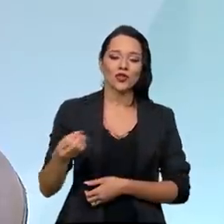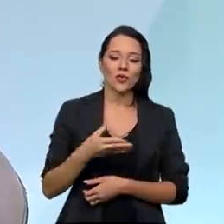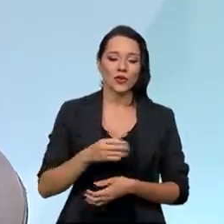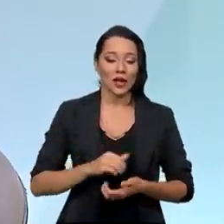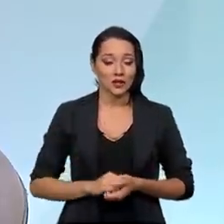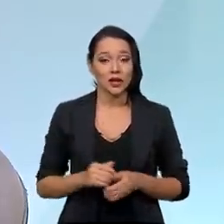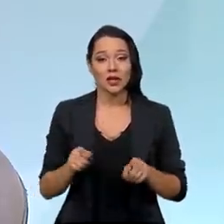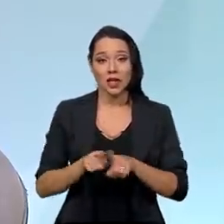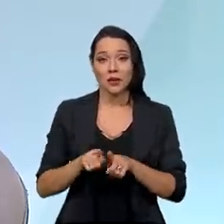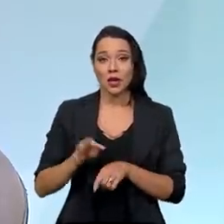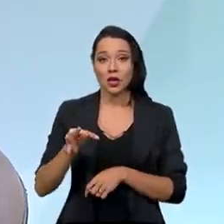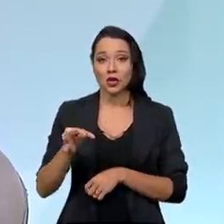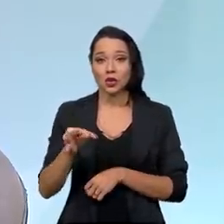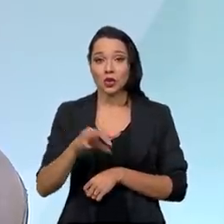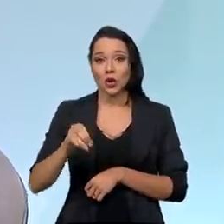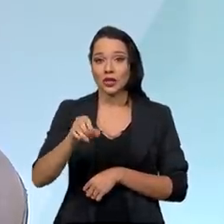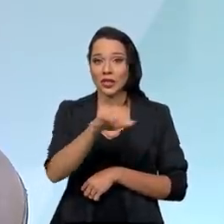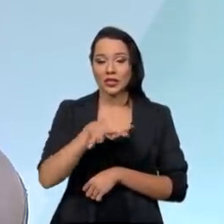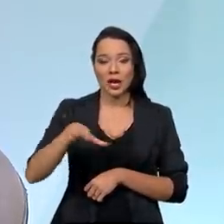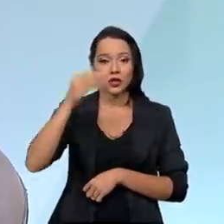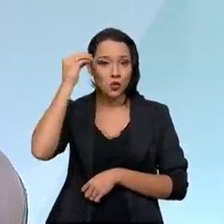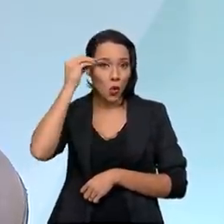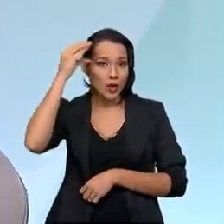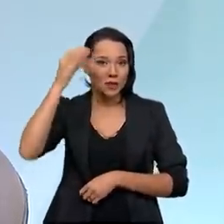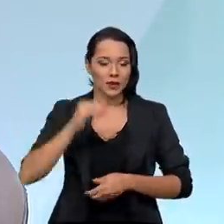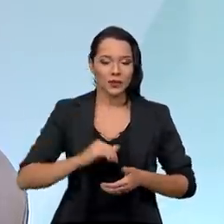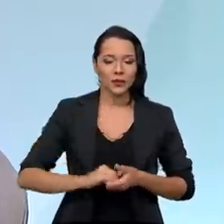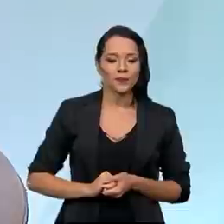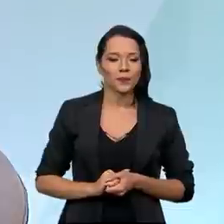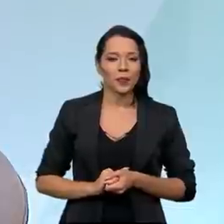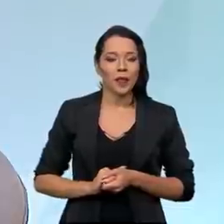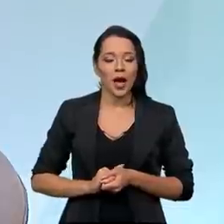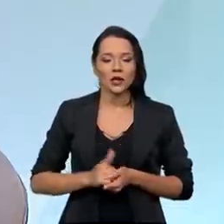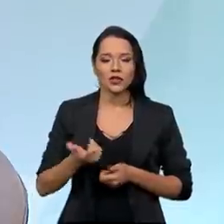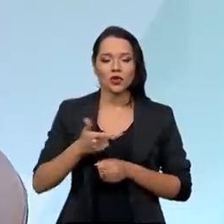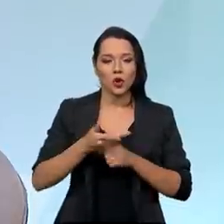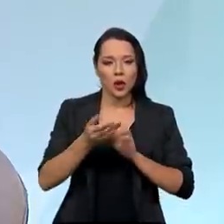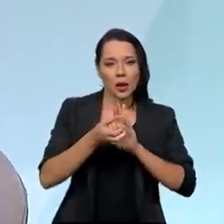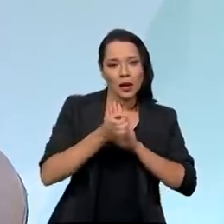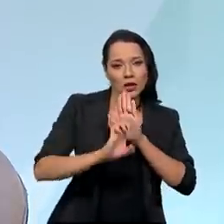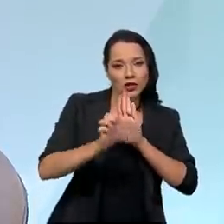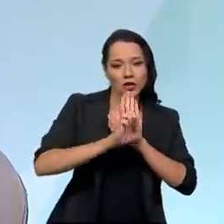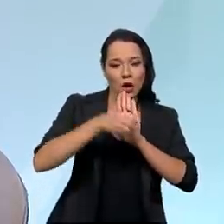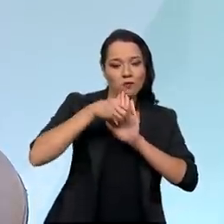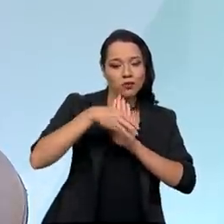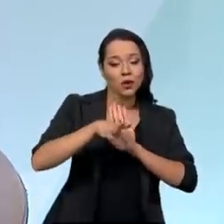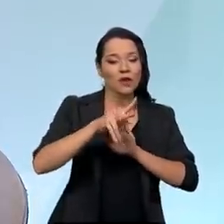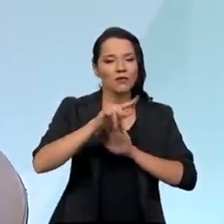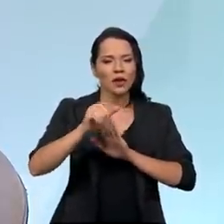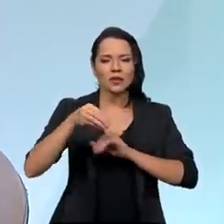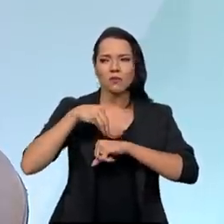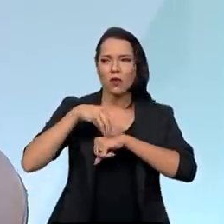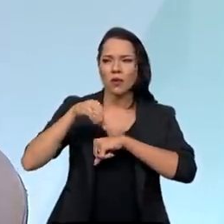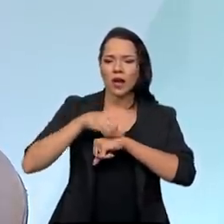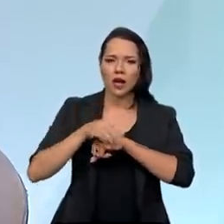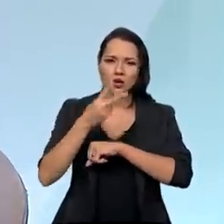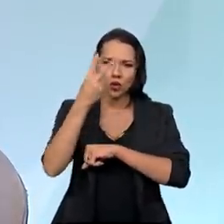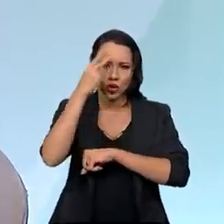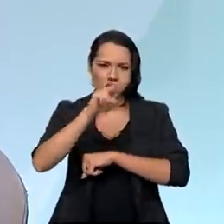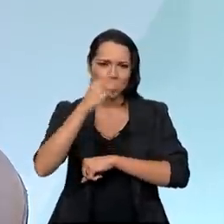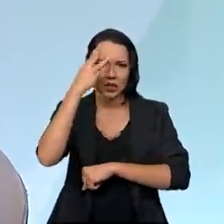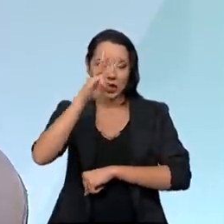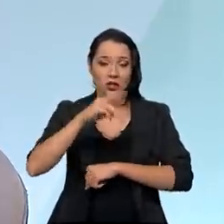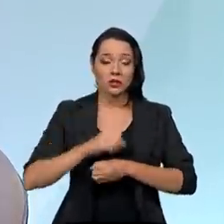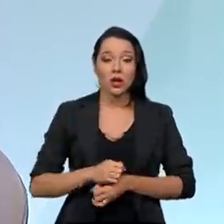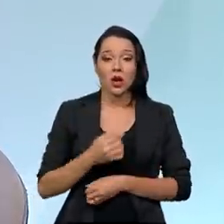que envolve todas as áreas do conhecimento. Nós lançamos um edital, deverá ser publicado em 2 ou 3 dias,